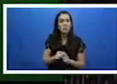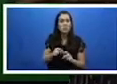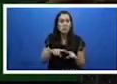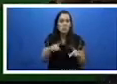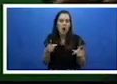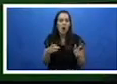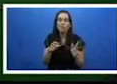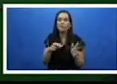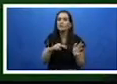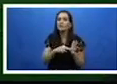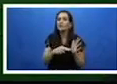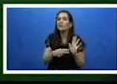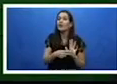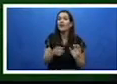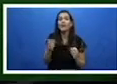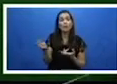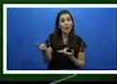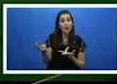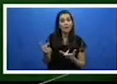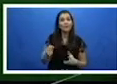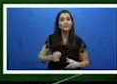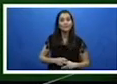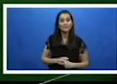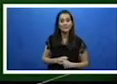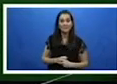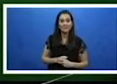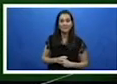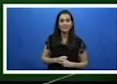mesmo significado.